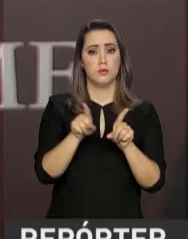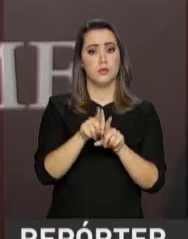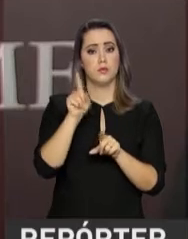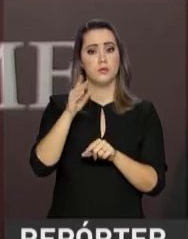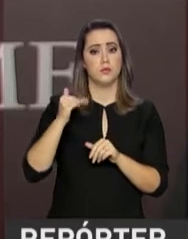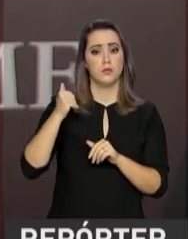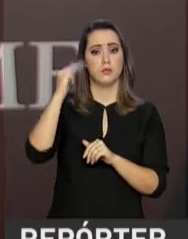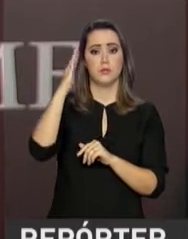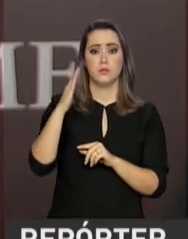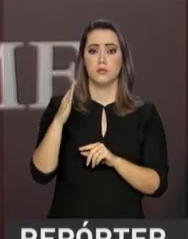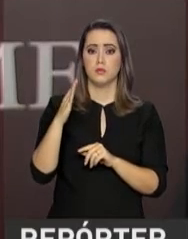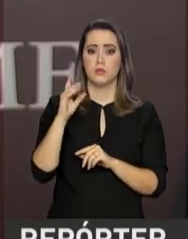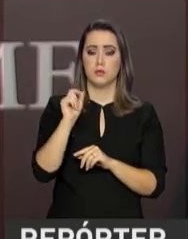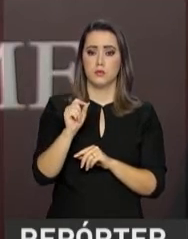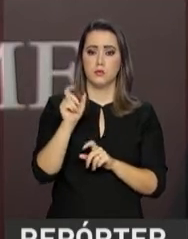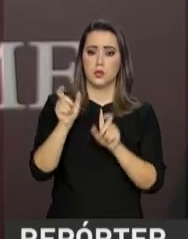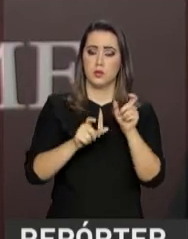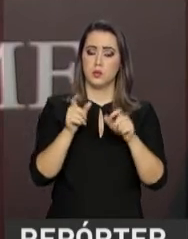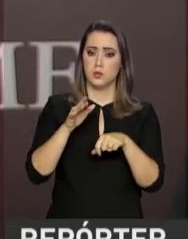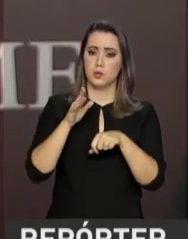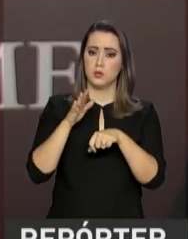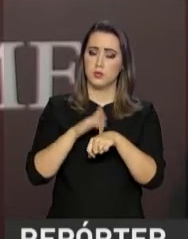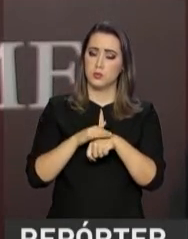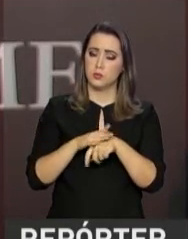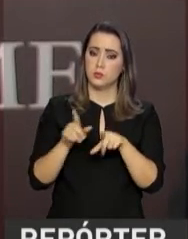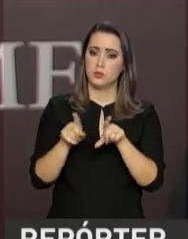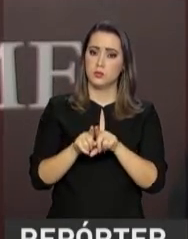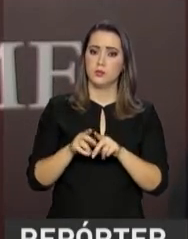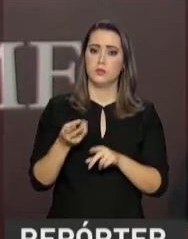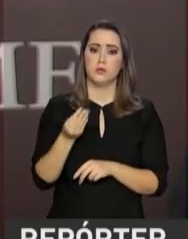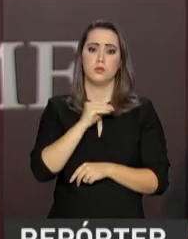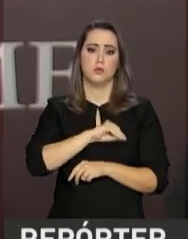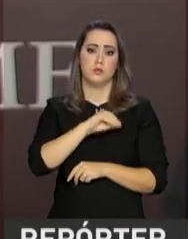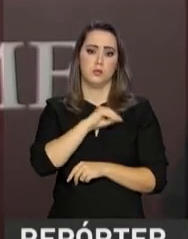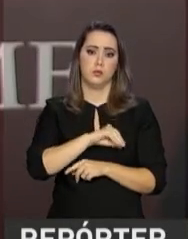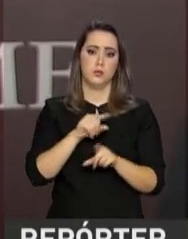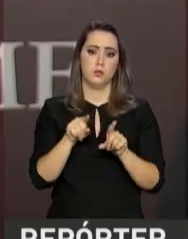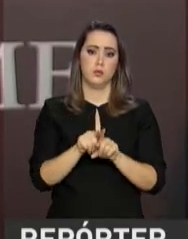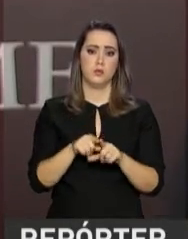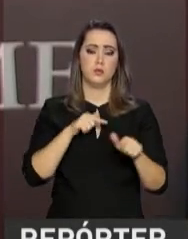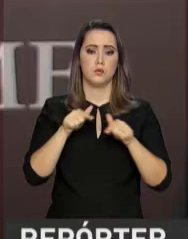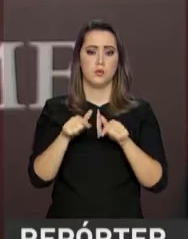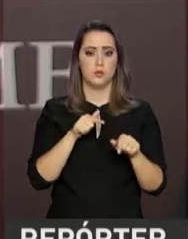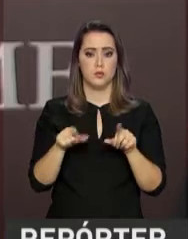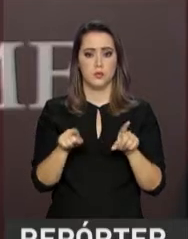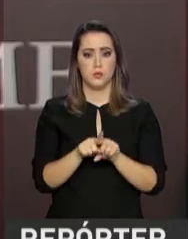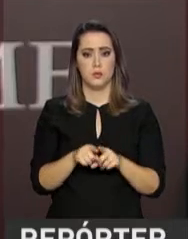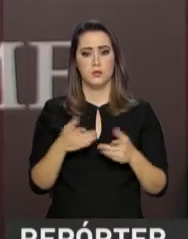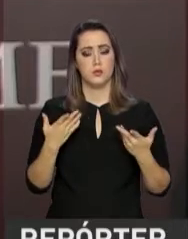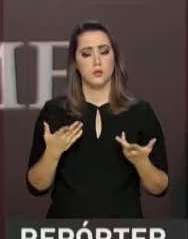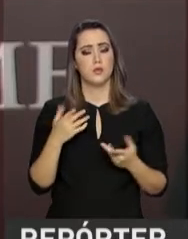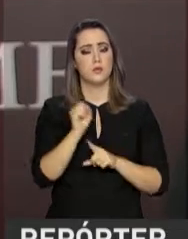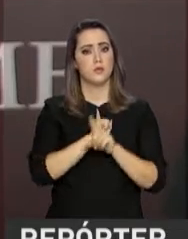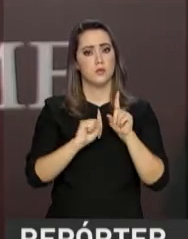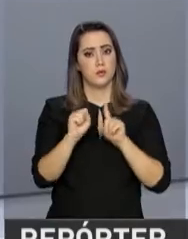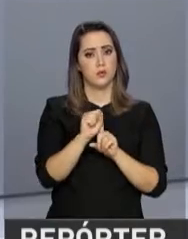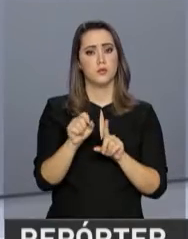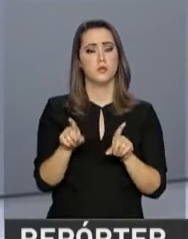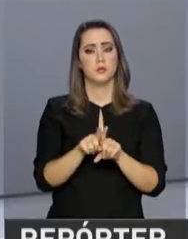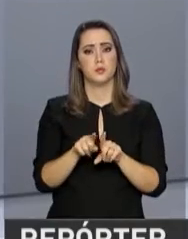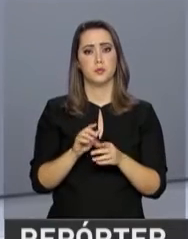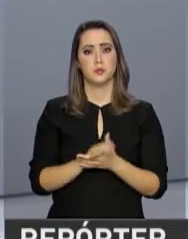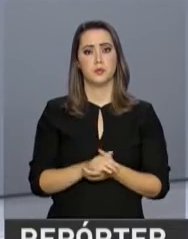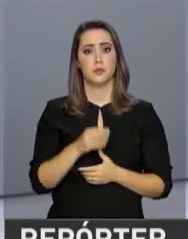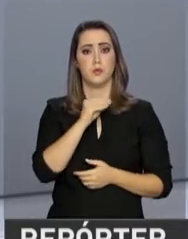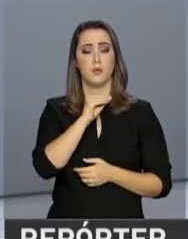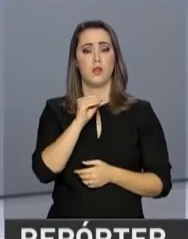são os mais debilitados do ponto de vista de renda, do ponto de vista de emprego, do ponto de vista social.